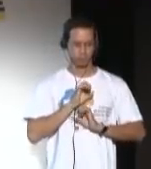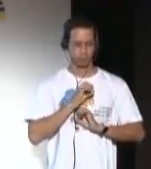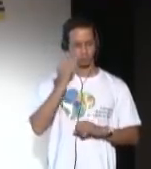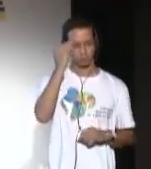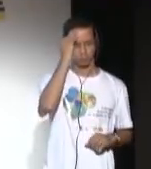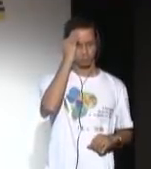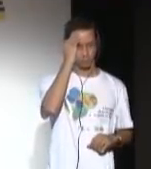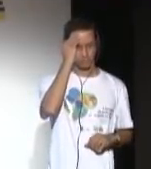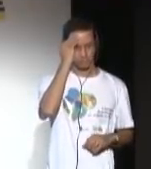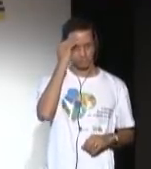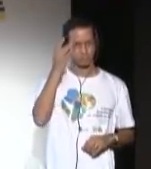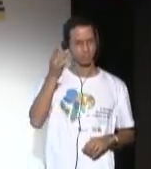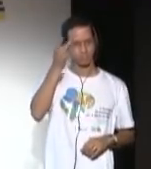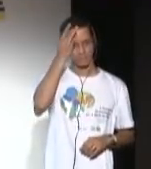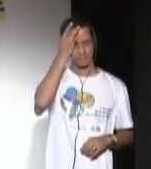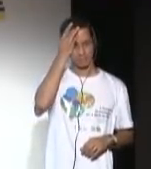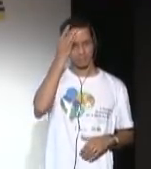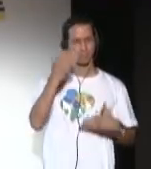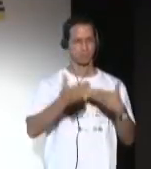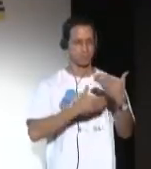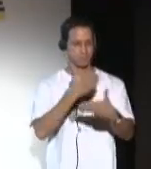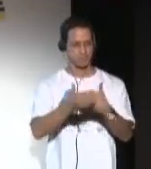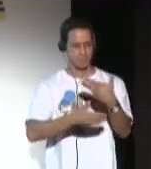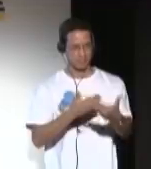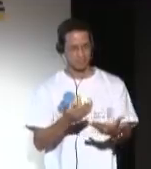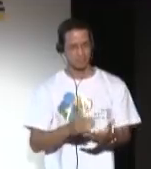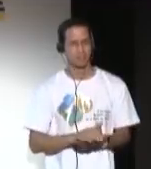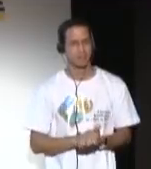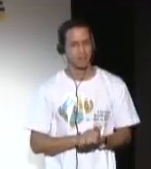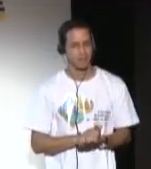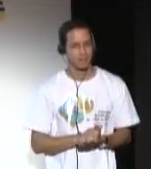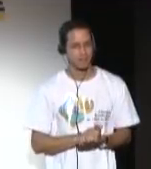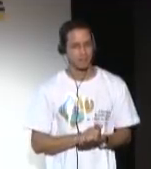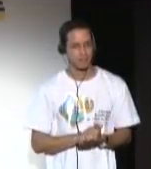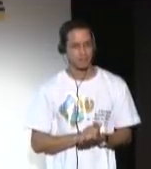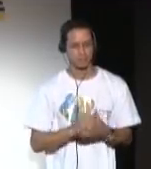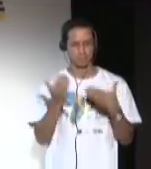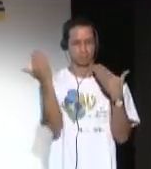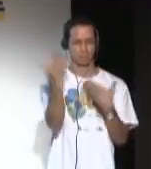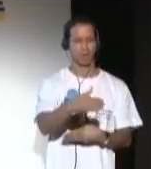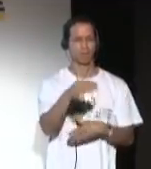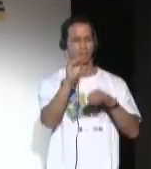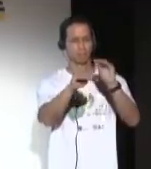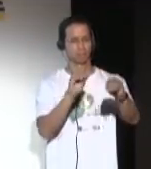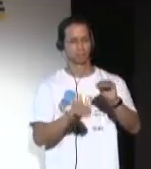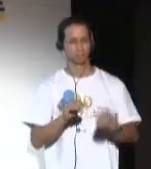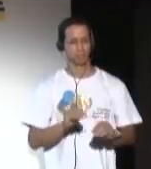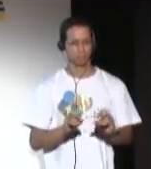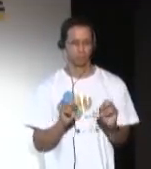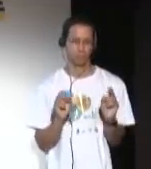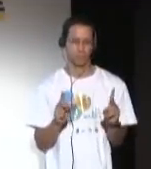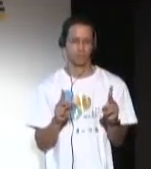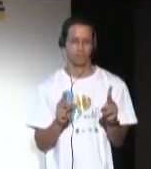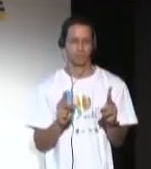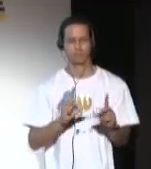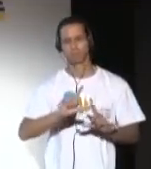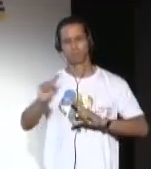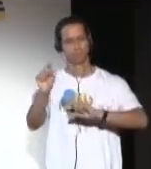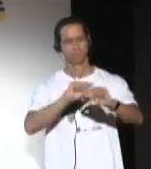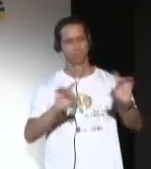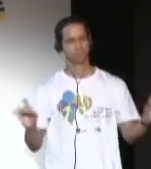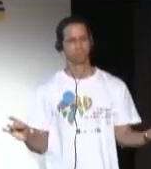suas mentes, memorizavam e depois vomitavam tudo na prova. E pronto, já podem sair por aí no mundo,